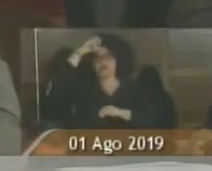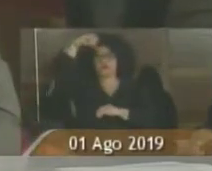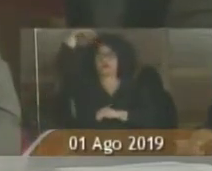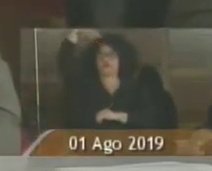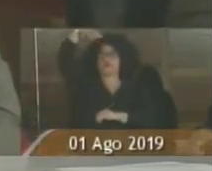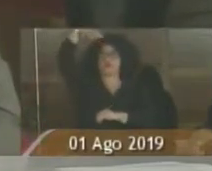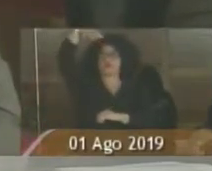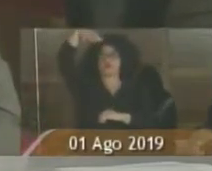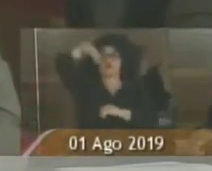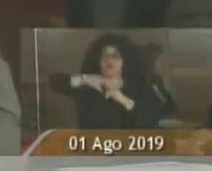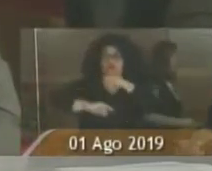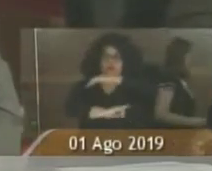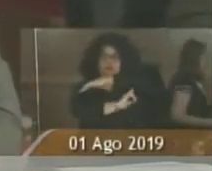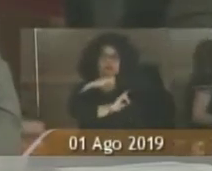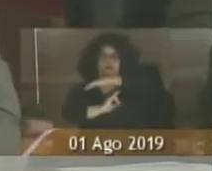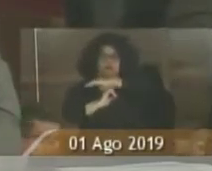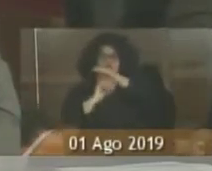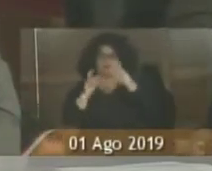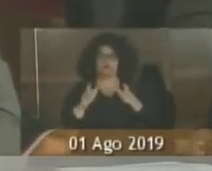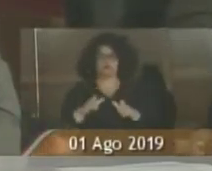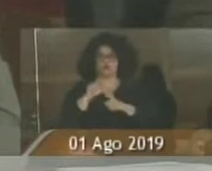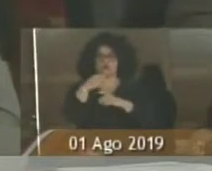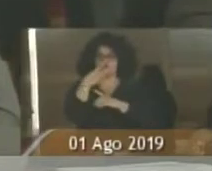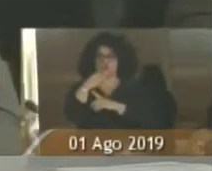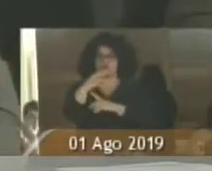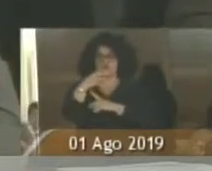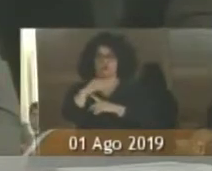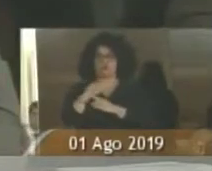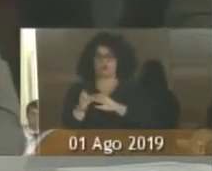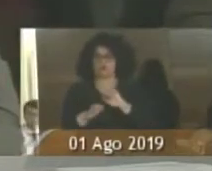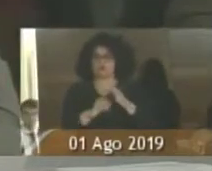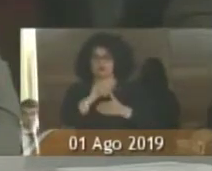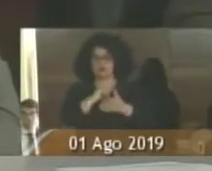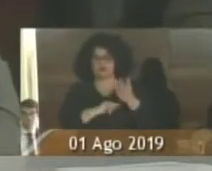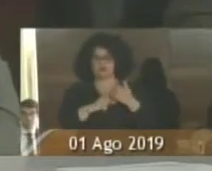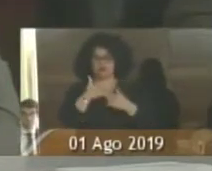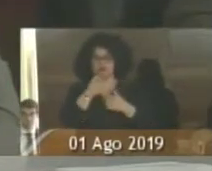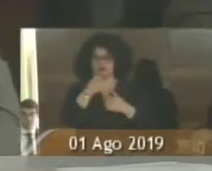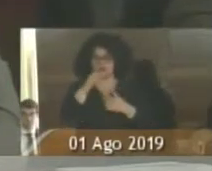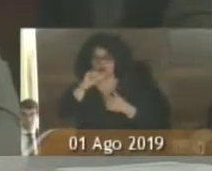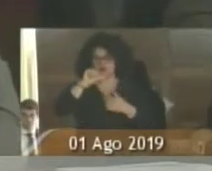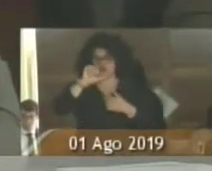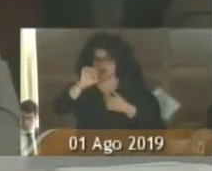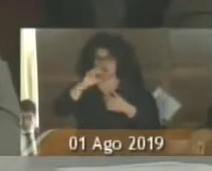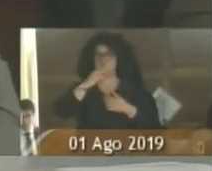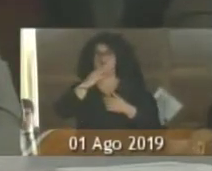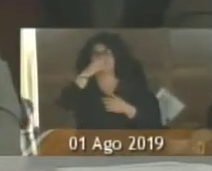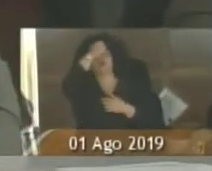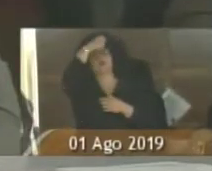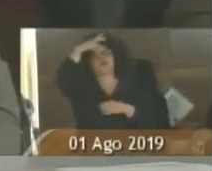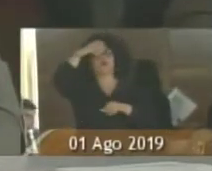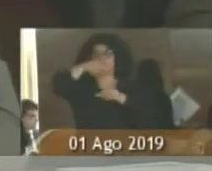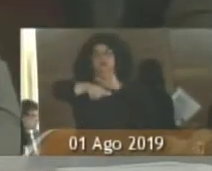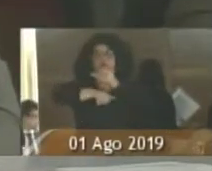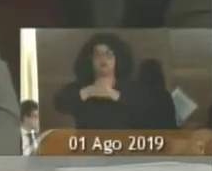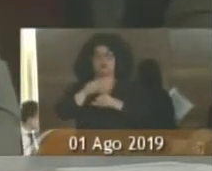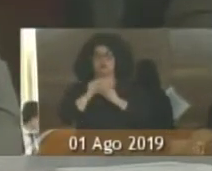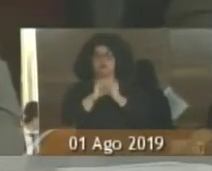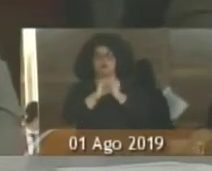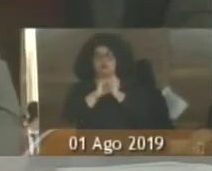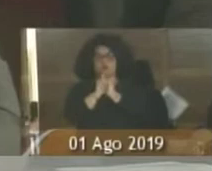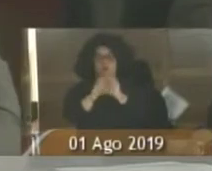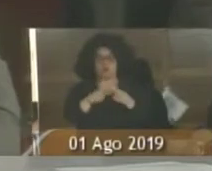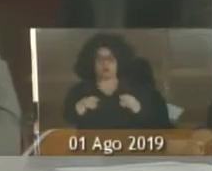ponte na Rua Armando Carneiro, bairro Mansuaba. Indicação 2090, indicando ao prefeito a reforma das traves do campo de futebol na Rua Boa